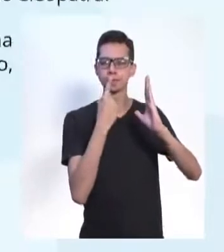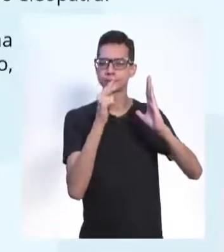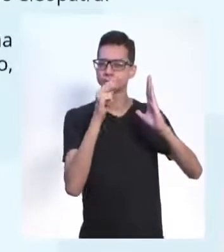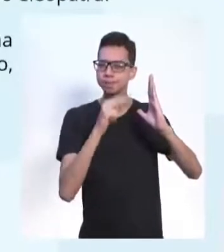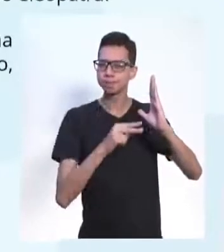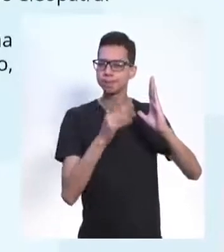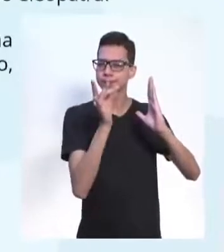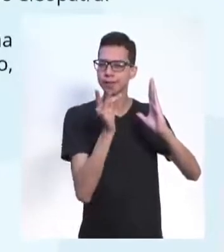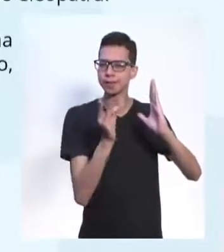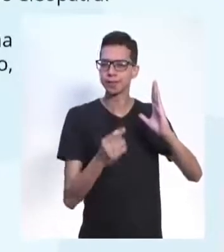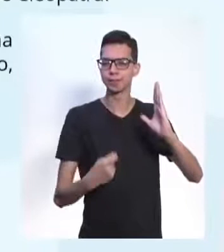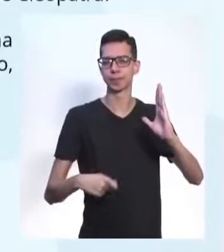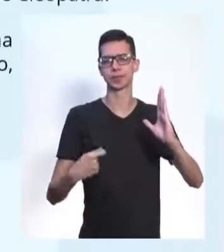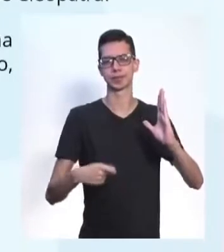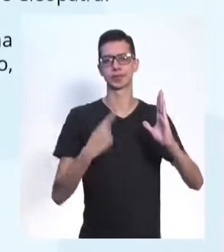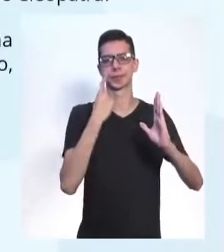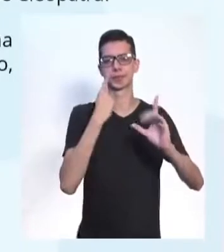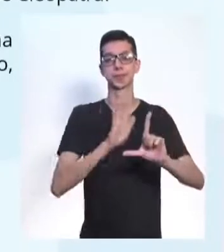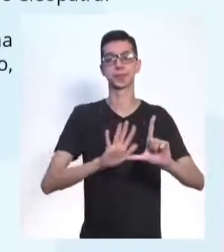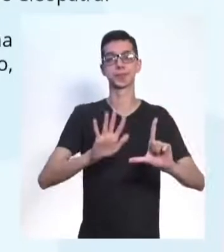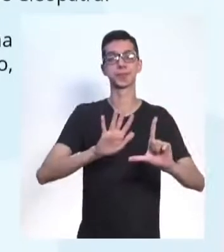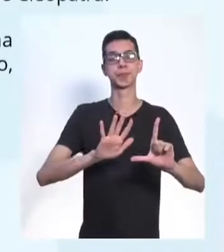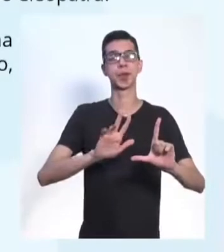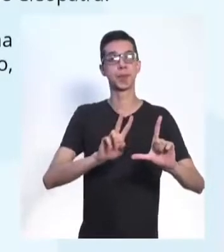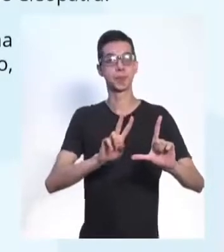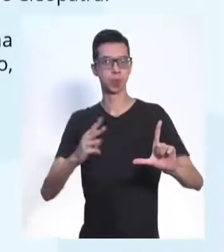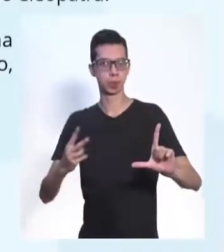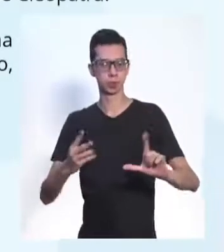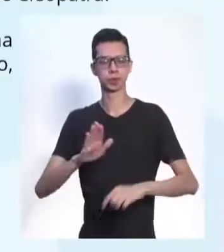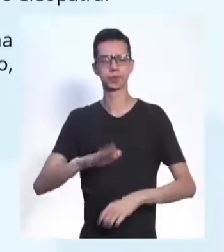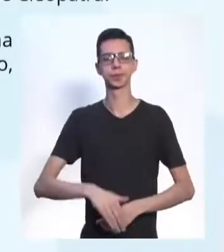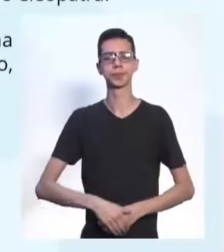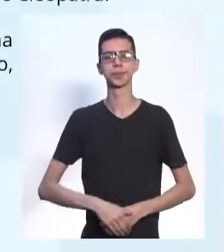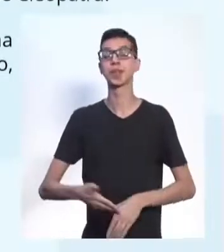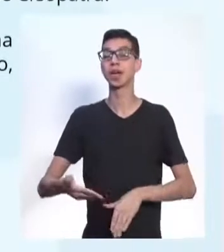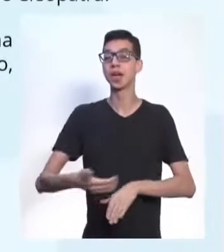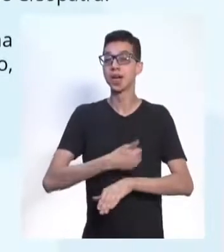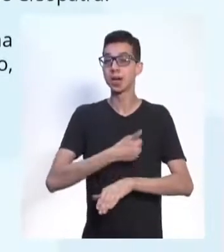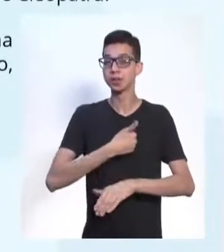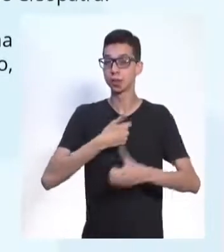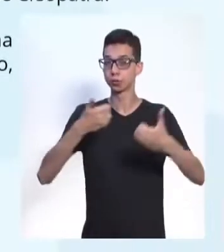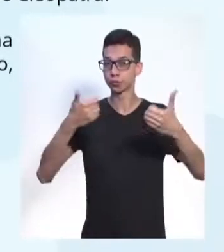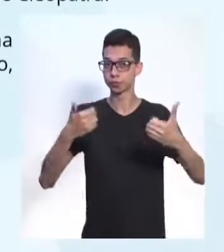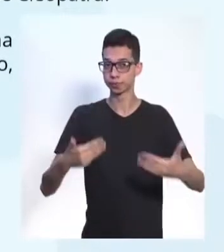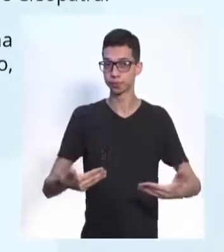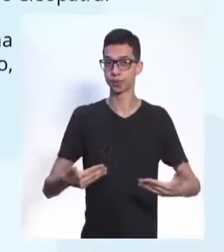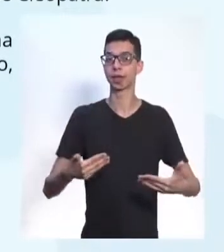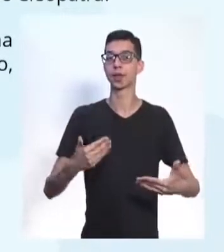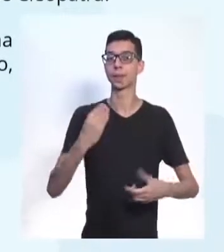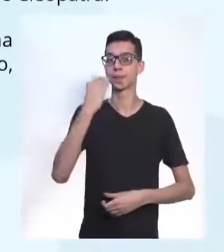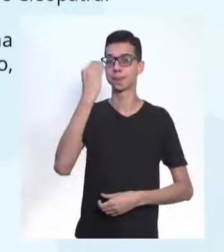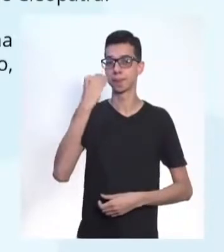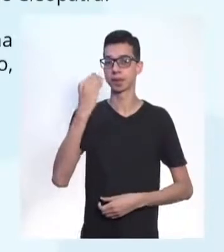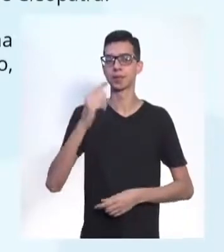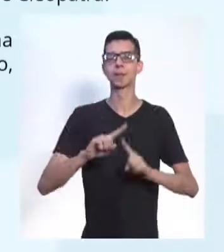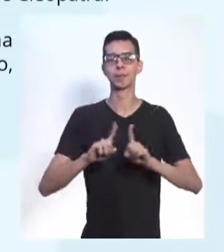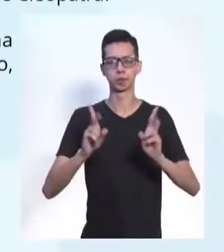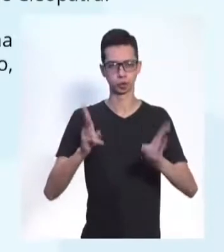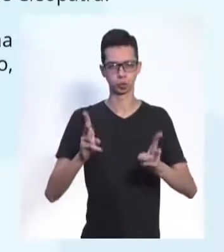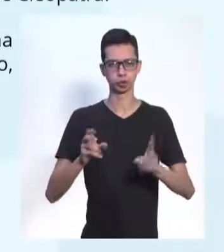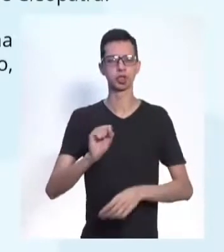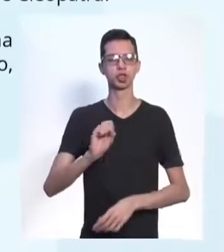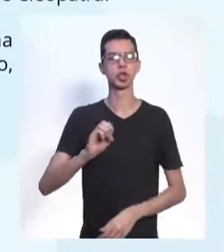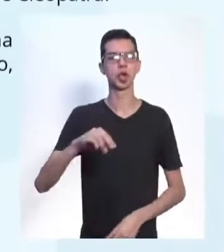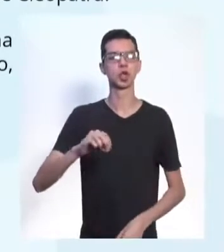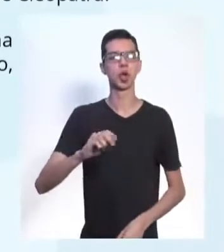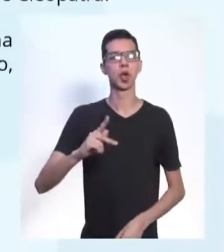slide, por favor. Turma, antes da gente falar sobre a maquiagem, eu vou falar um pouquinho ainda sobre sonoplastia. Eu e a professora Márcia, nós vamos ter